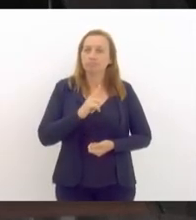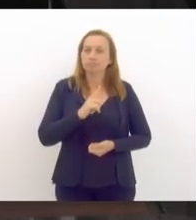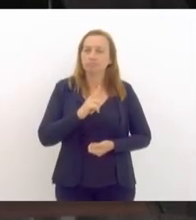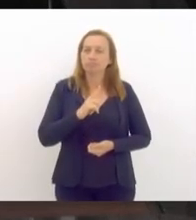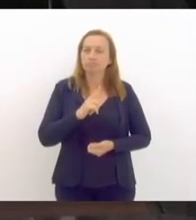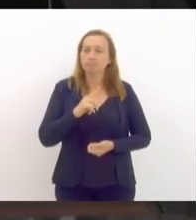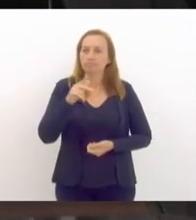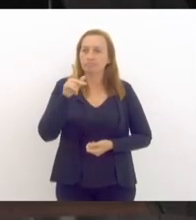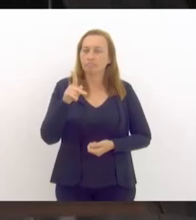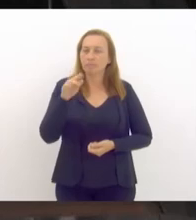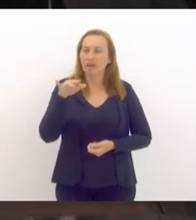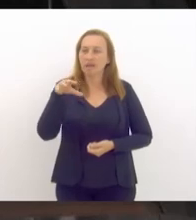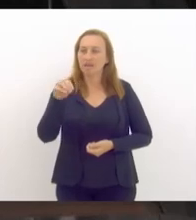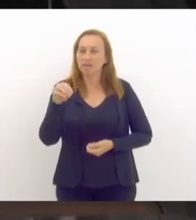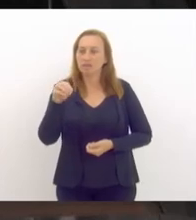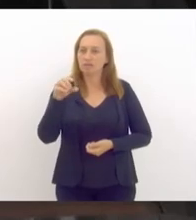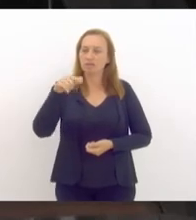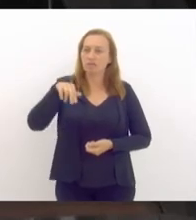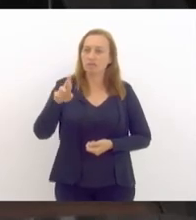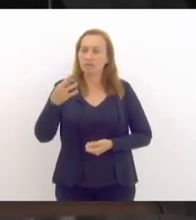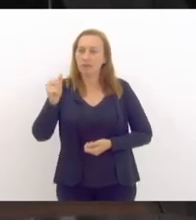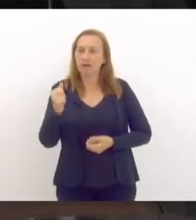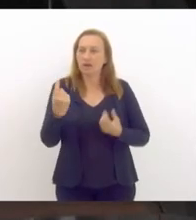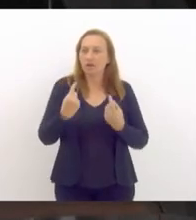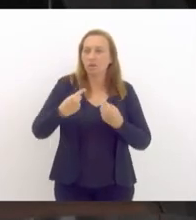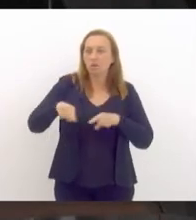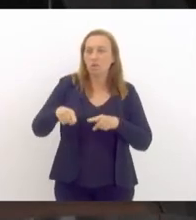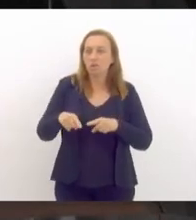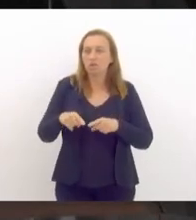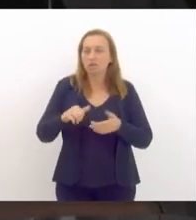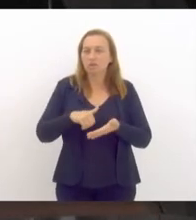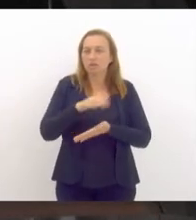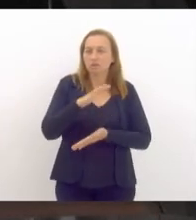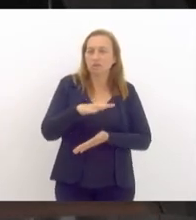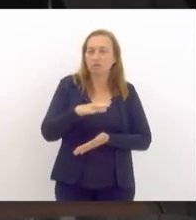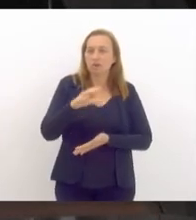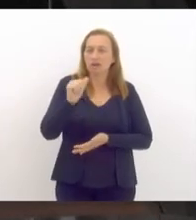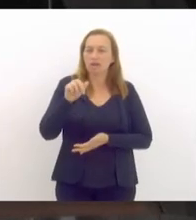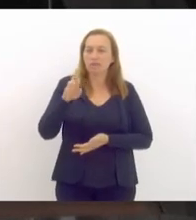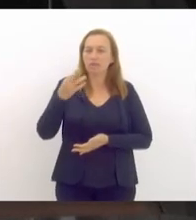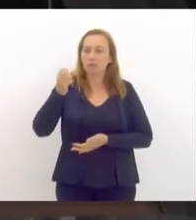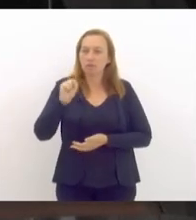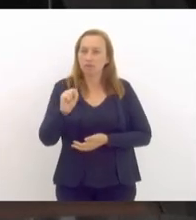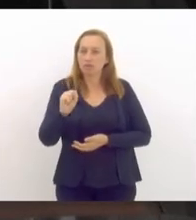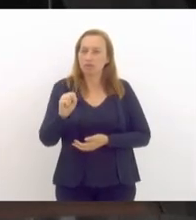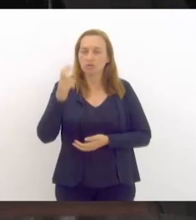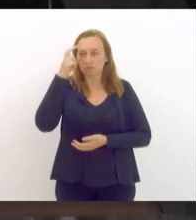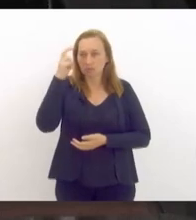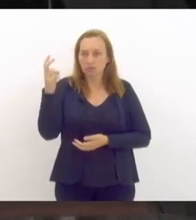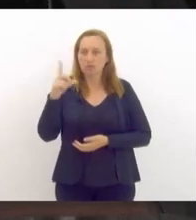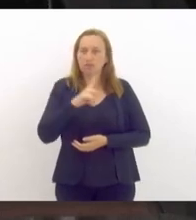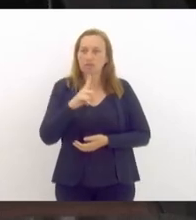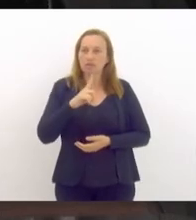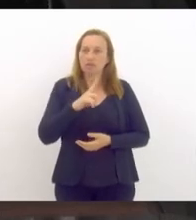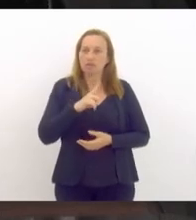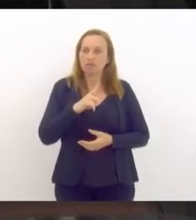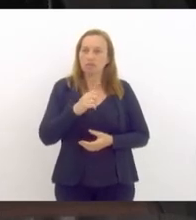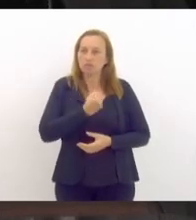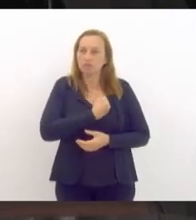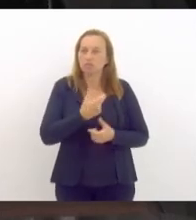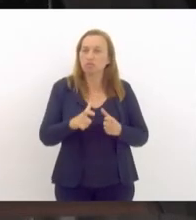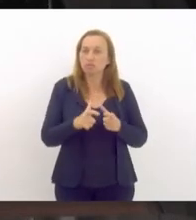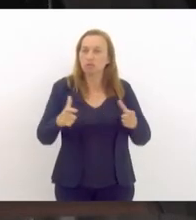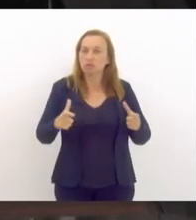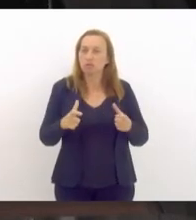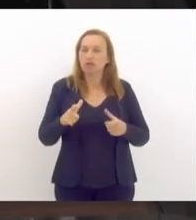Guanabara contra demissão dos animadores culturais Onde teremos a concentração no